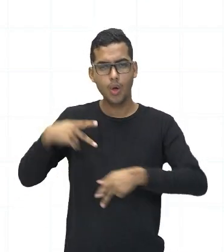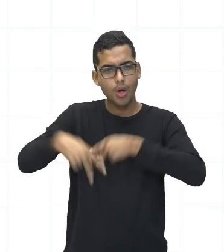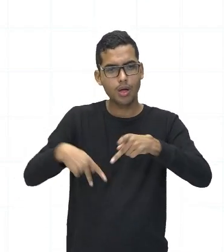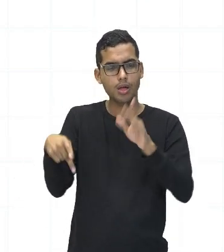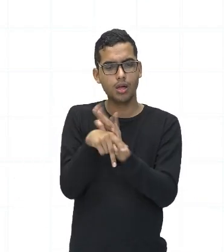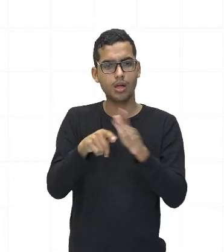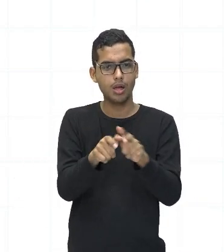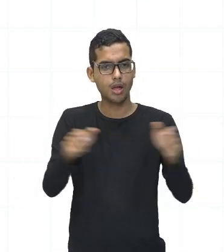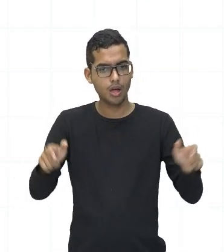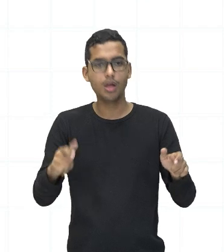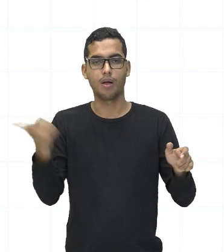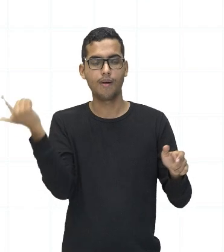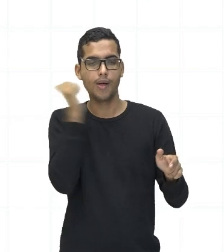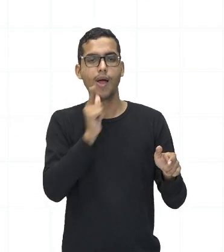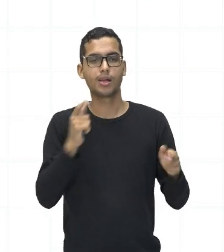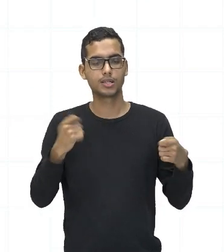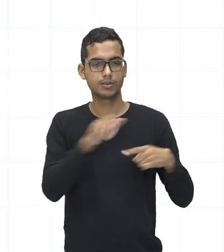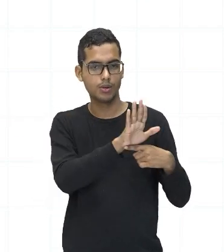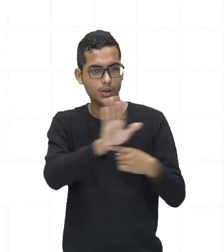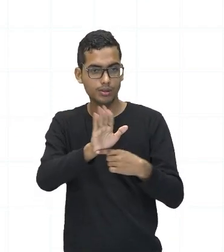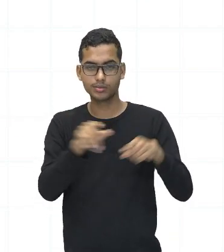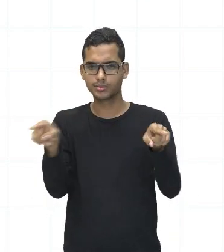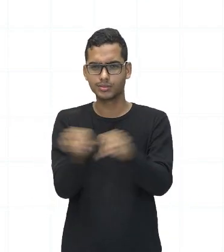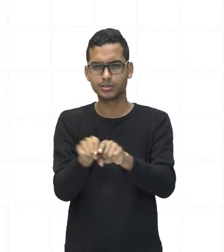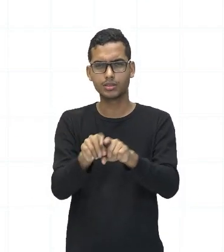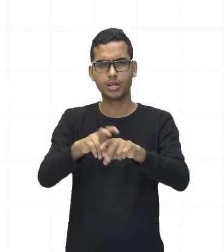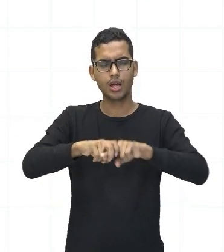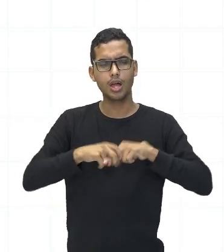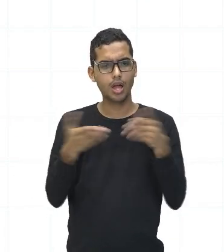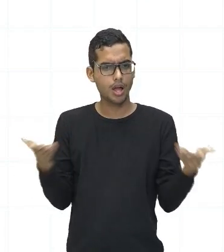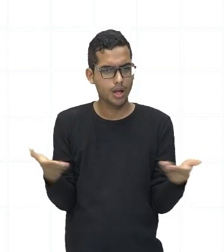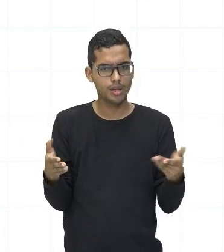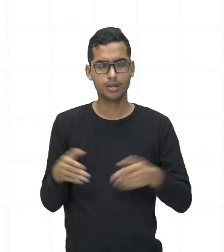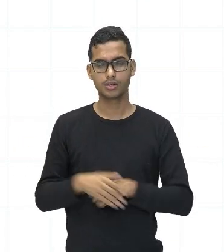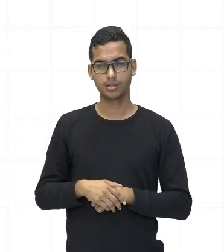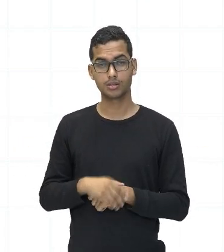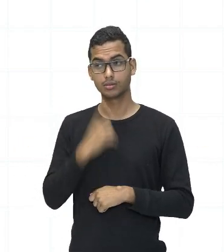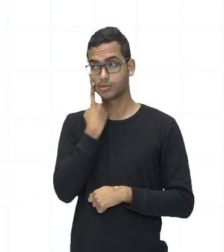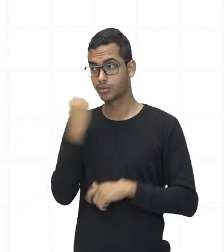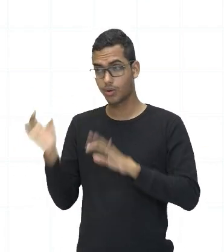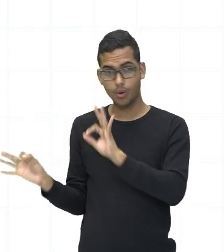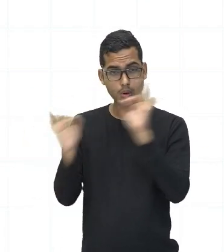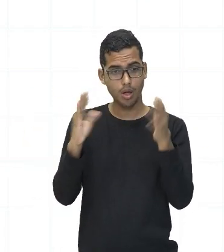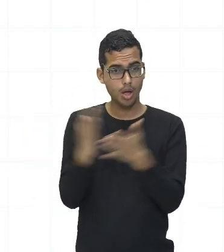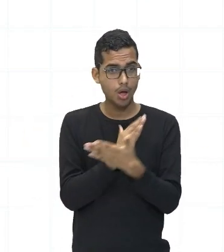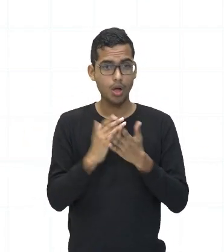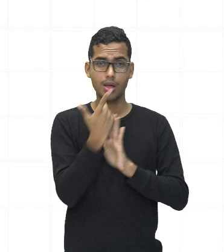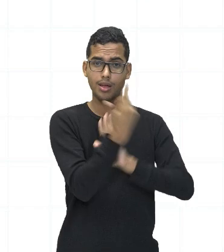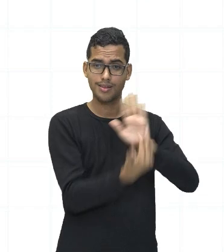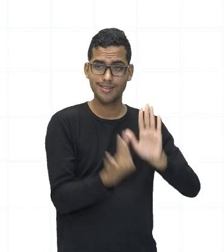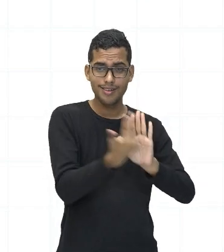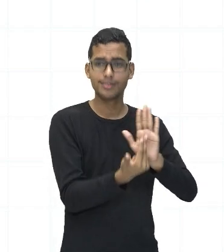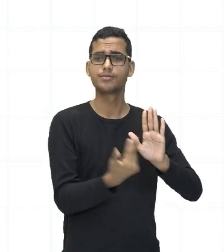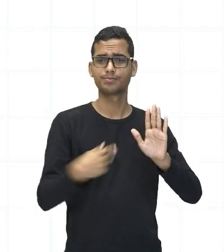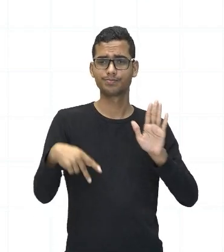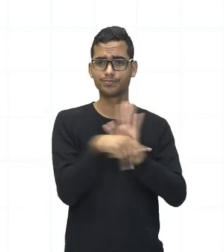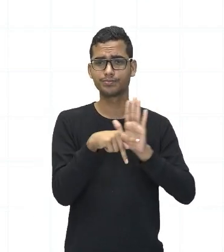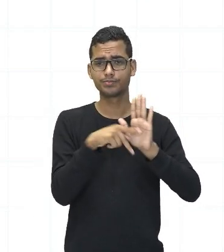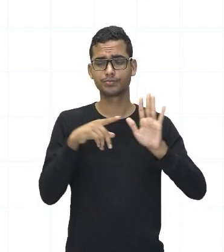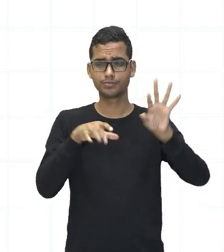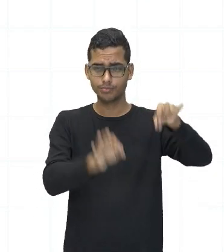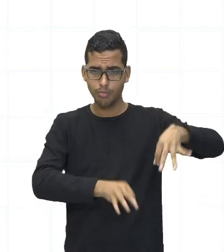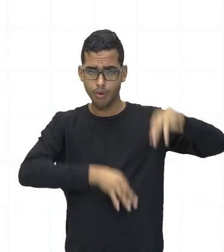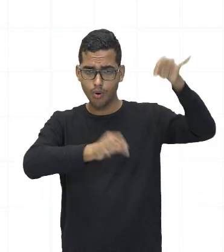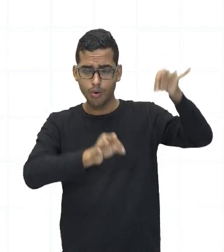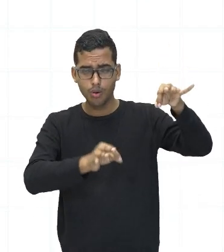ser atingida. Mas aí, devido à forma como nós vimos aqueles desenhos no cartaz, nós podemos dizer então que